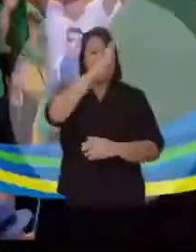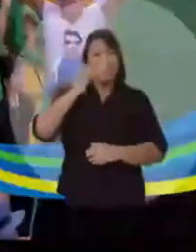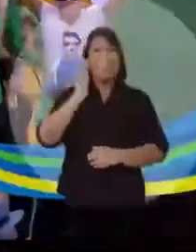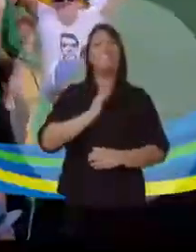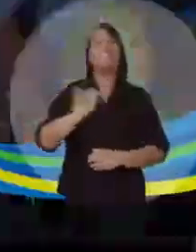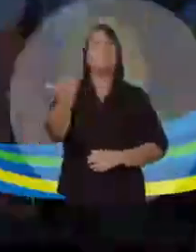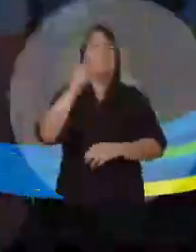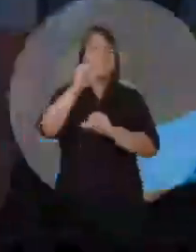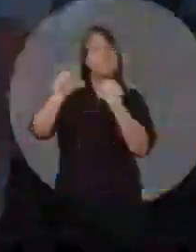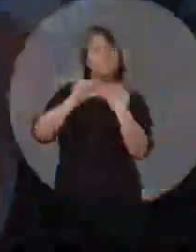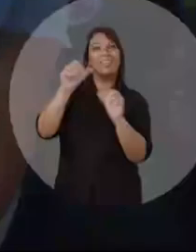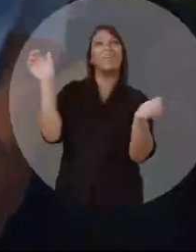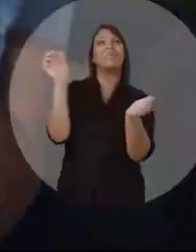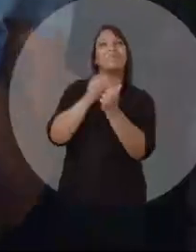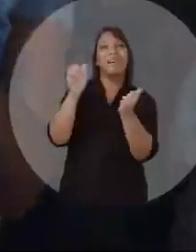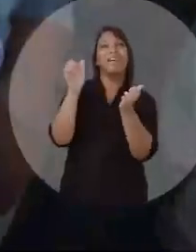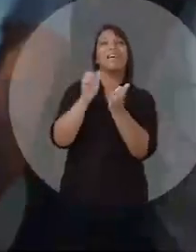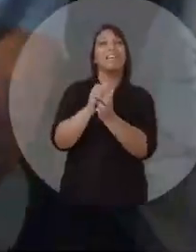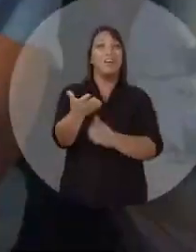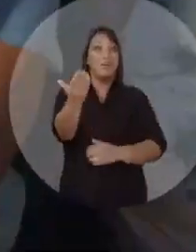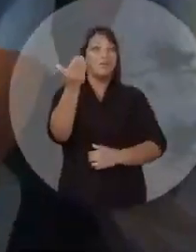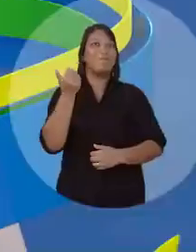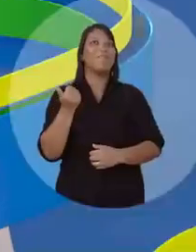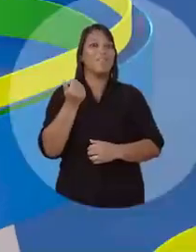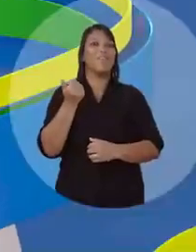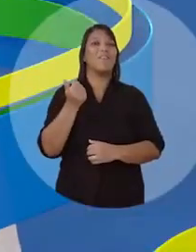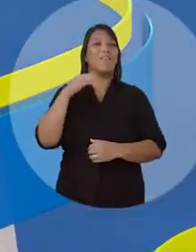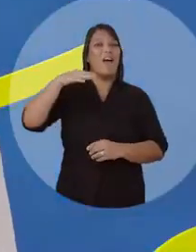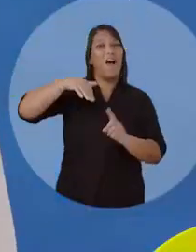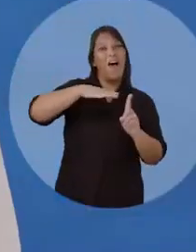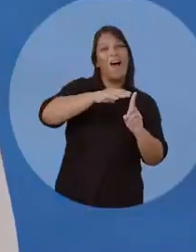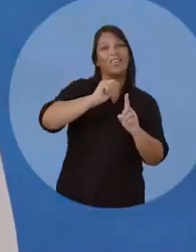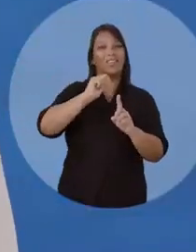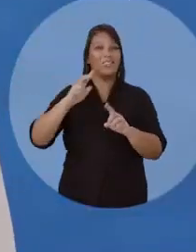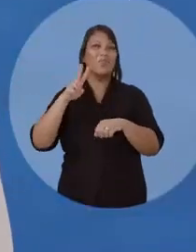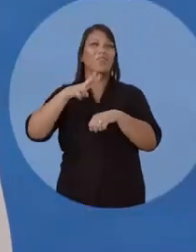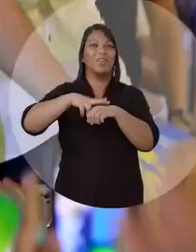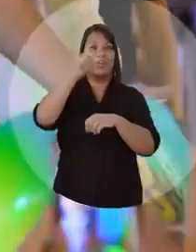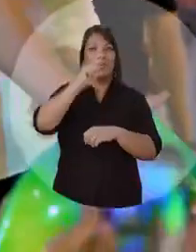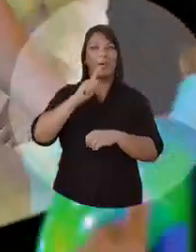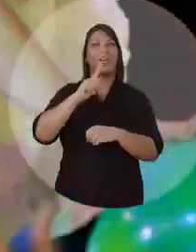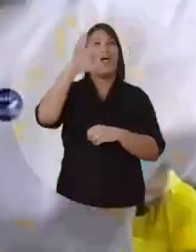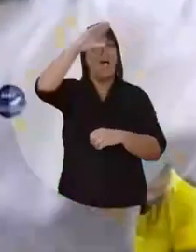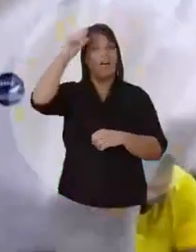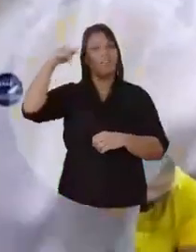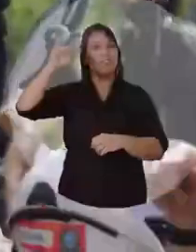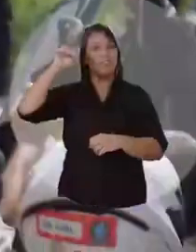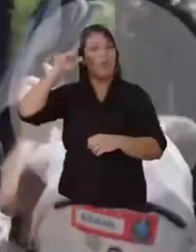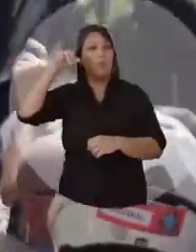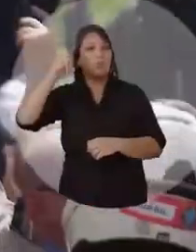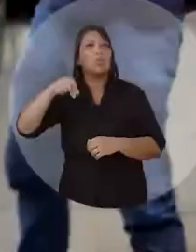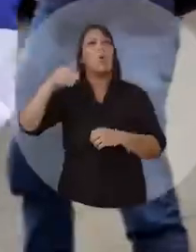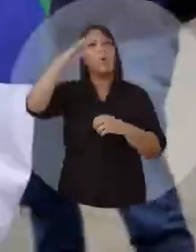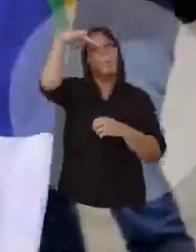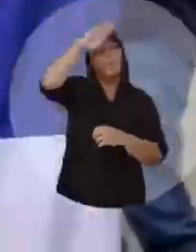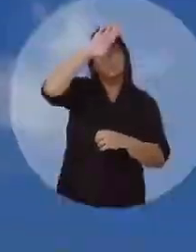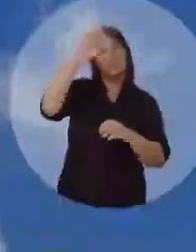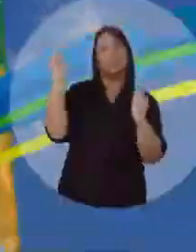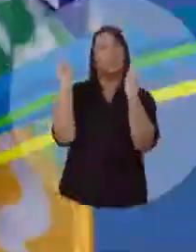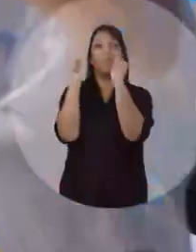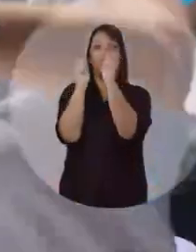simbora Brasil simbora mudar Pernambuco simbora onda azul verde amarela com Anderson Gilson e bolsonaro